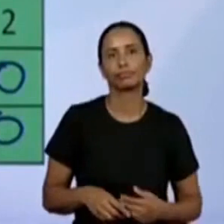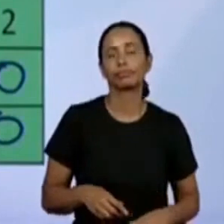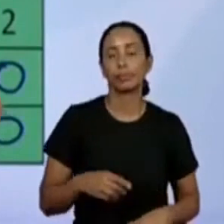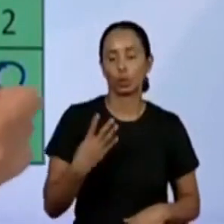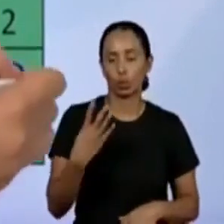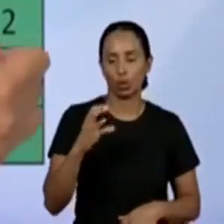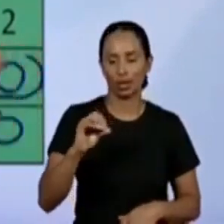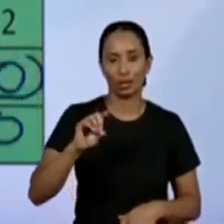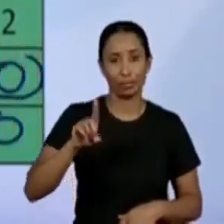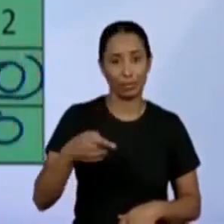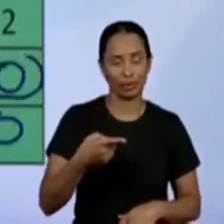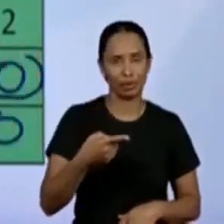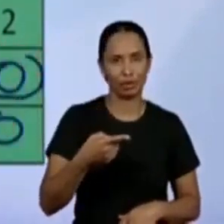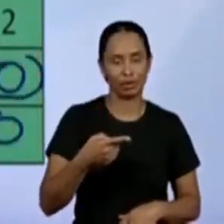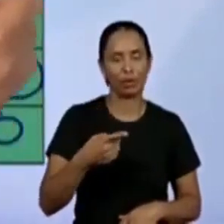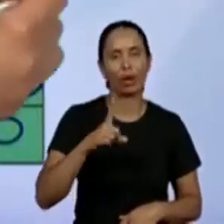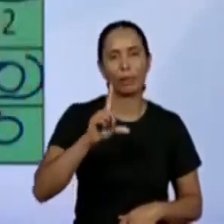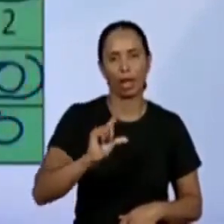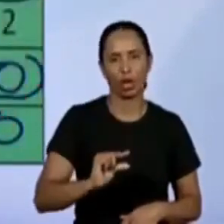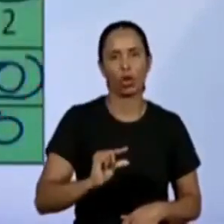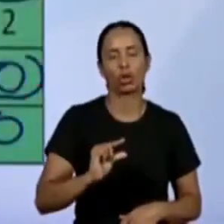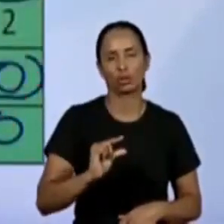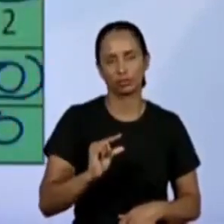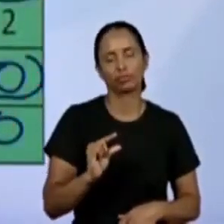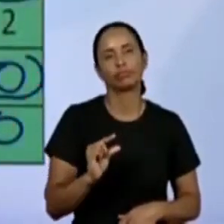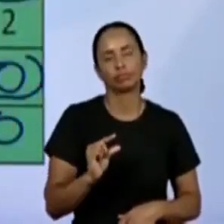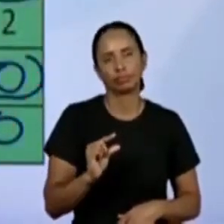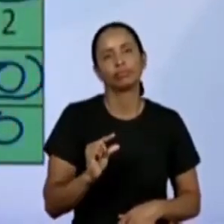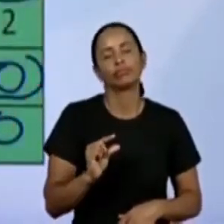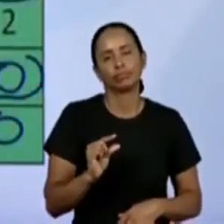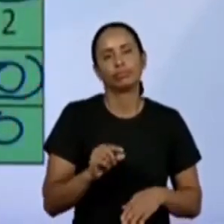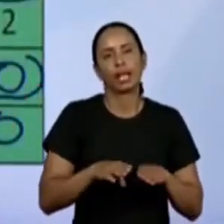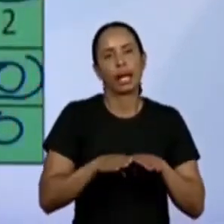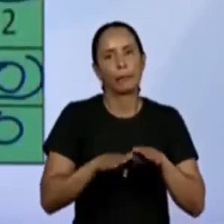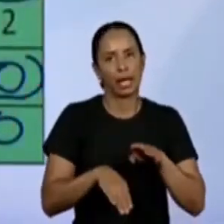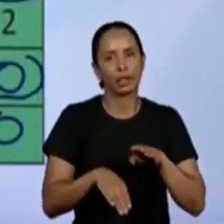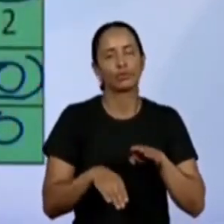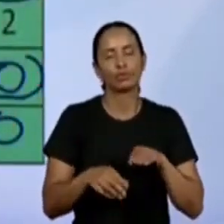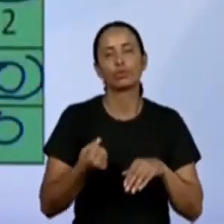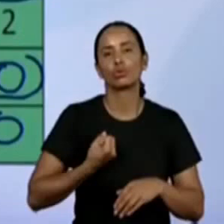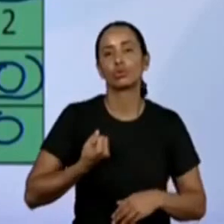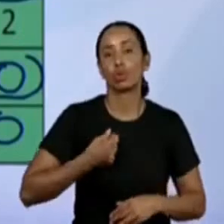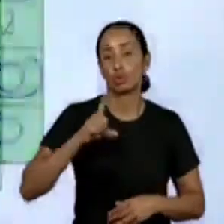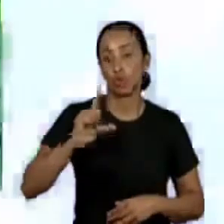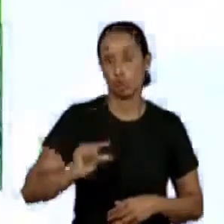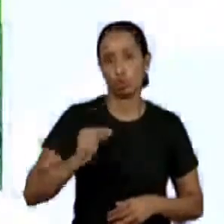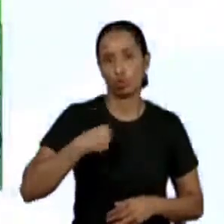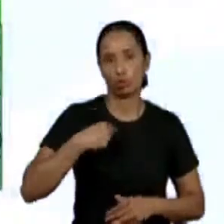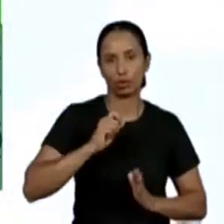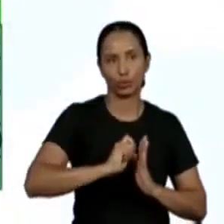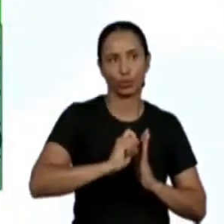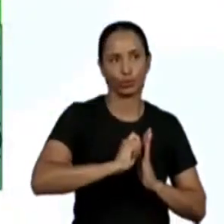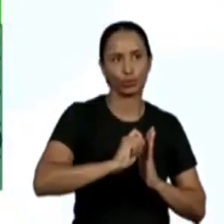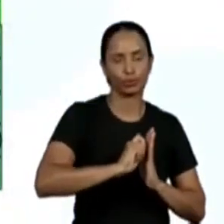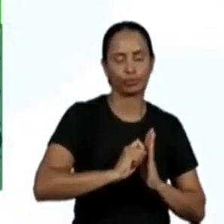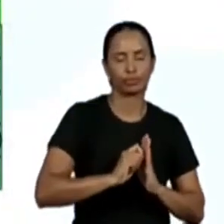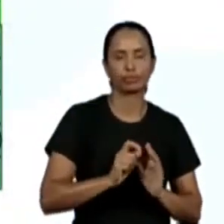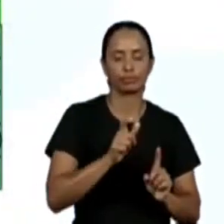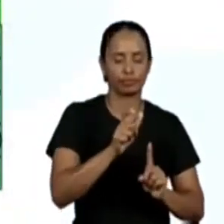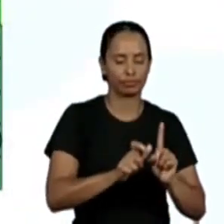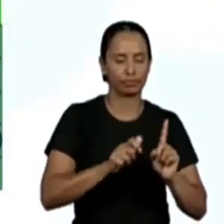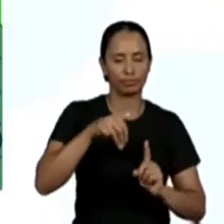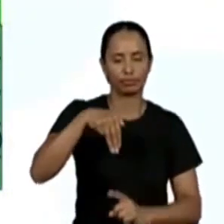é menor, né? Então o Marcelo é o menor número, que é o que eu vou anotar. Então eu vou colocar aqui, ó. Então